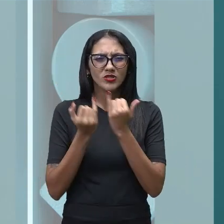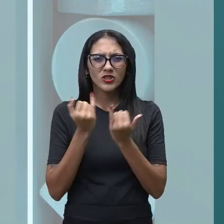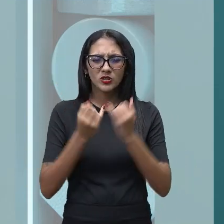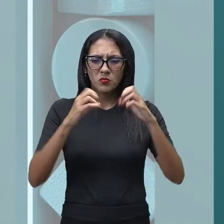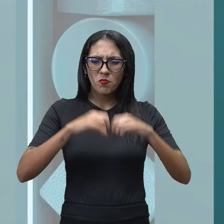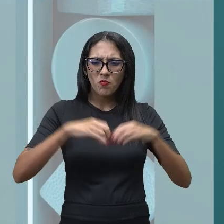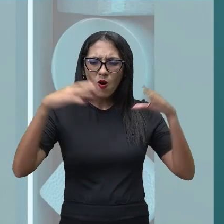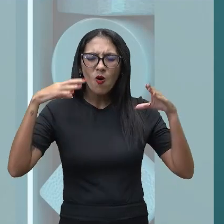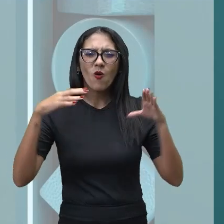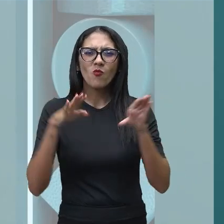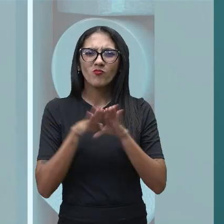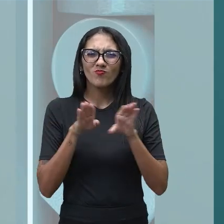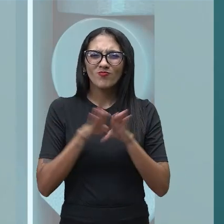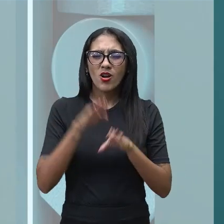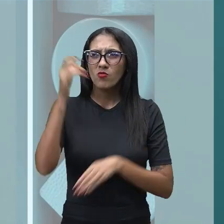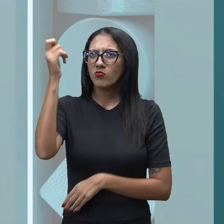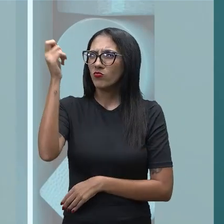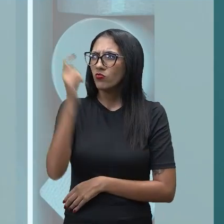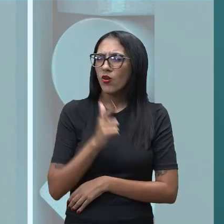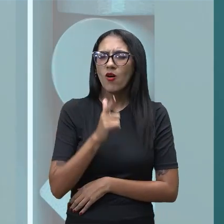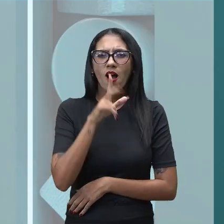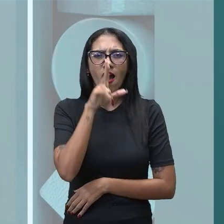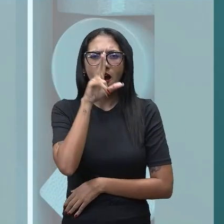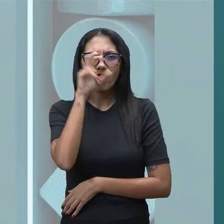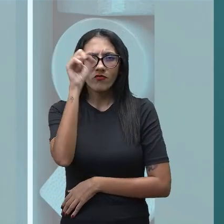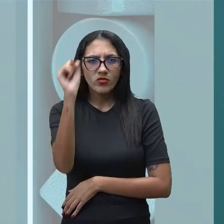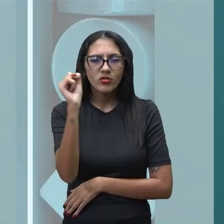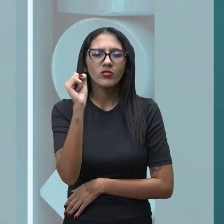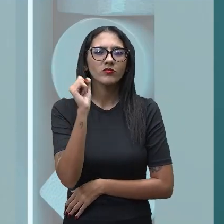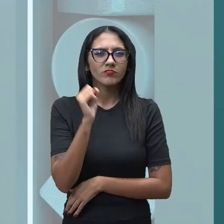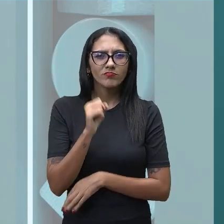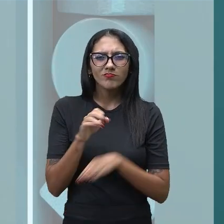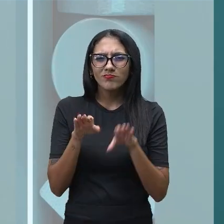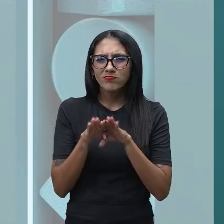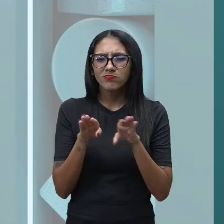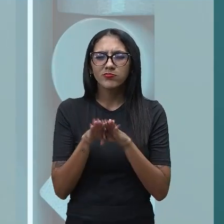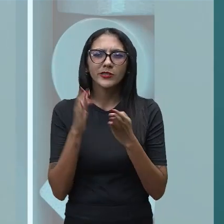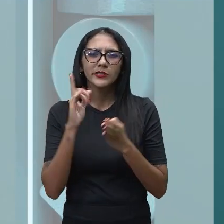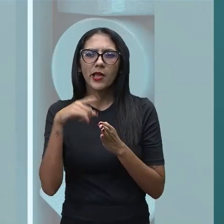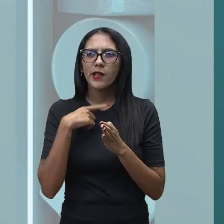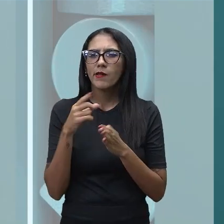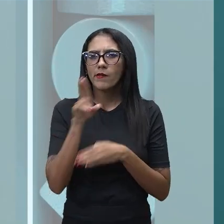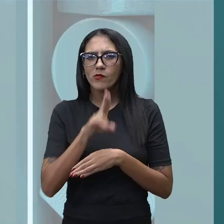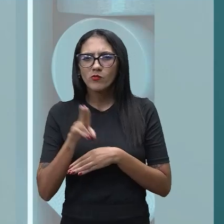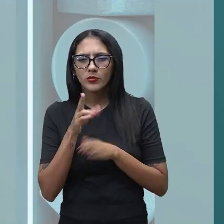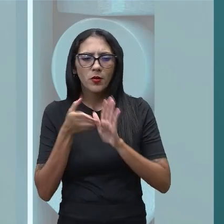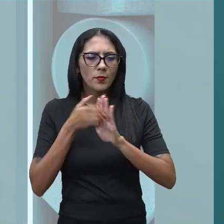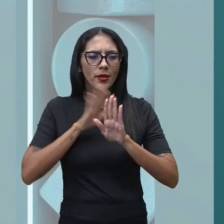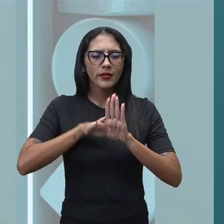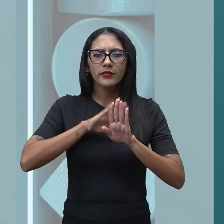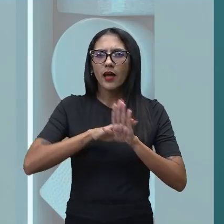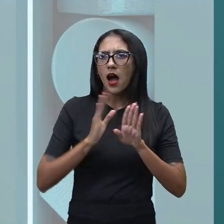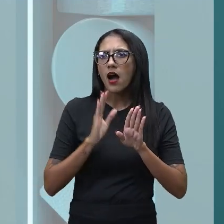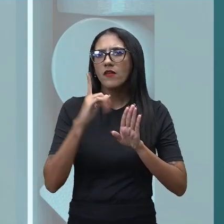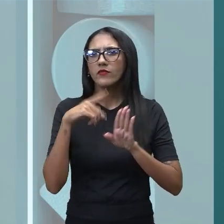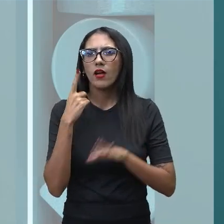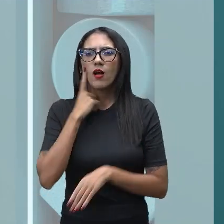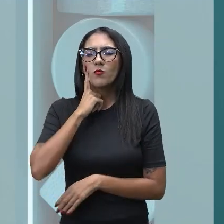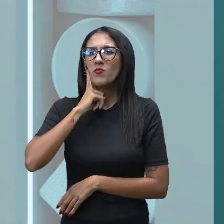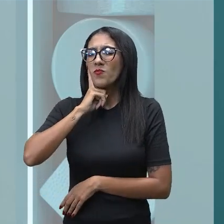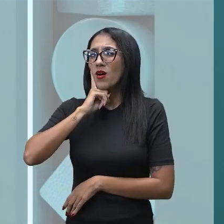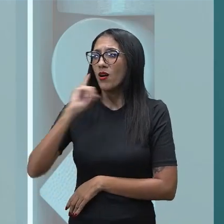fogos de artifícios, ok? Que colocam também como se fossem bombas. E essa construção, essa